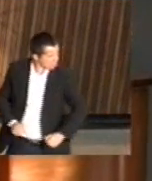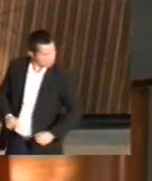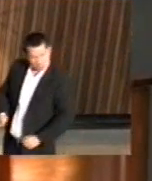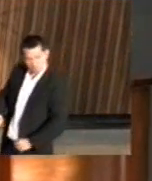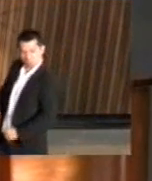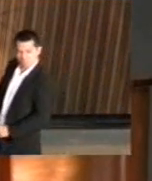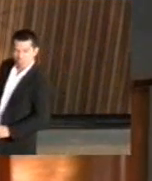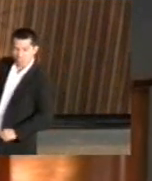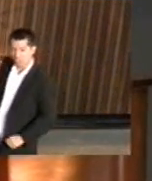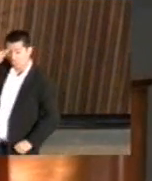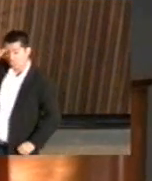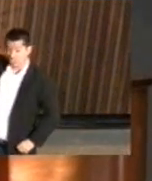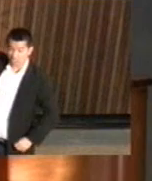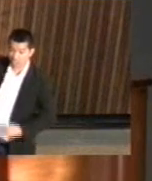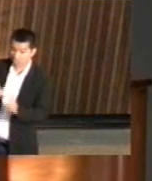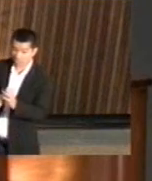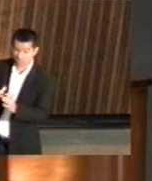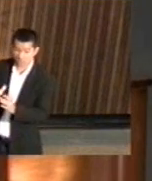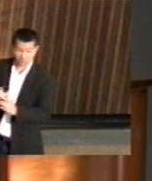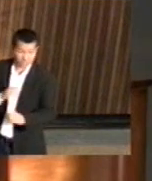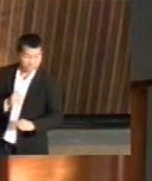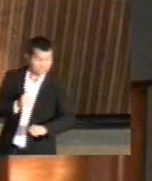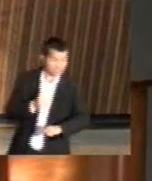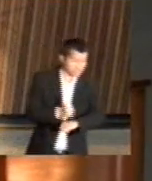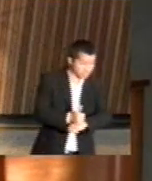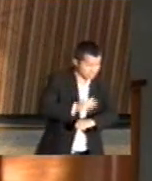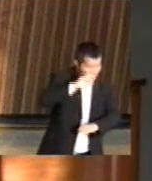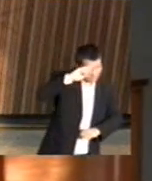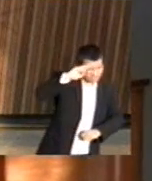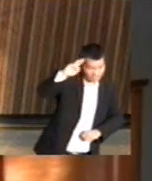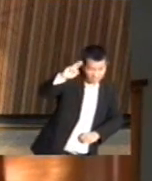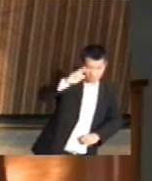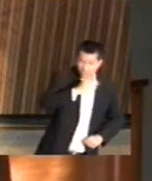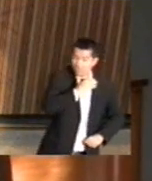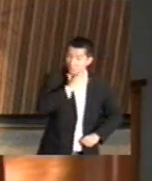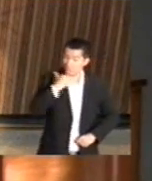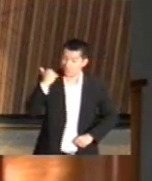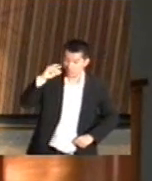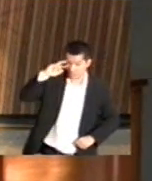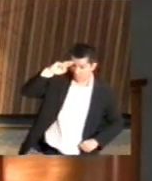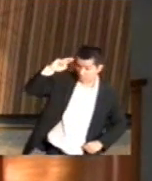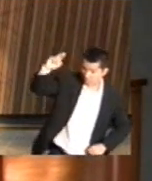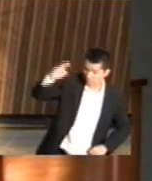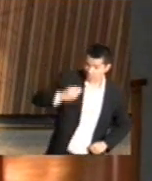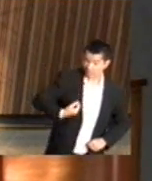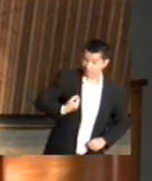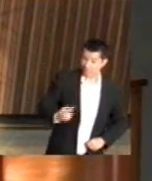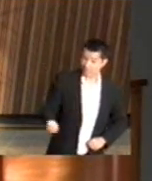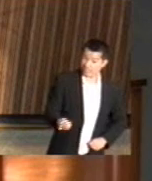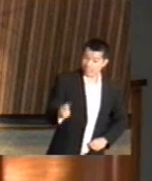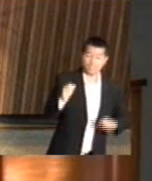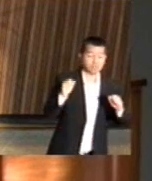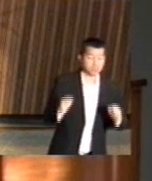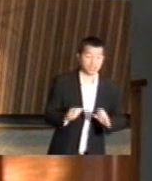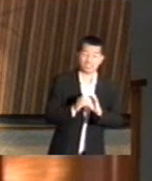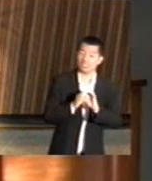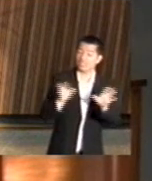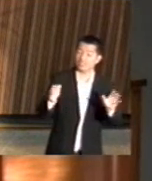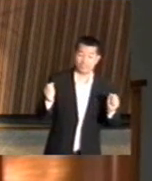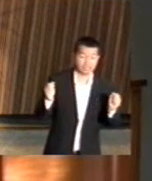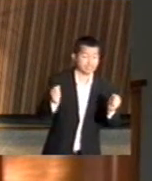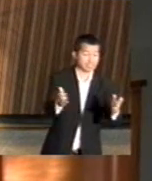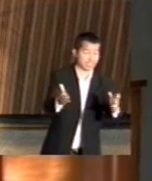carne do teu marido, da tua esposa. Você é osso dos ossos. Vocês são um.